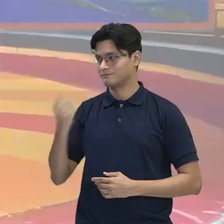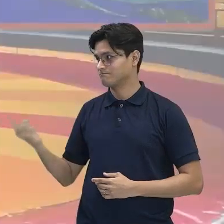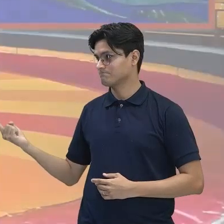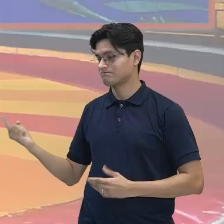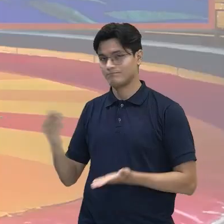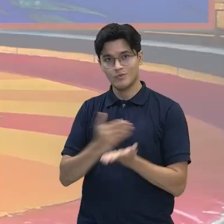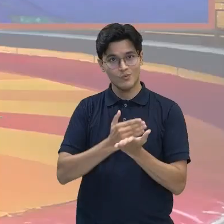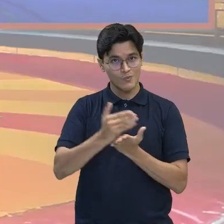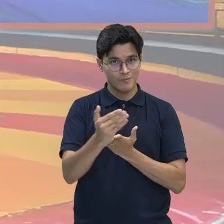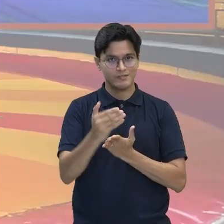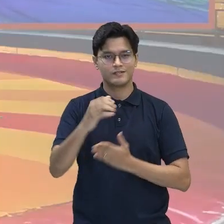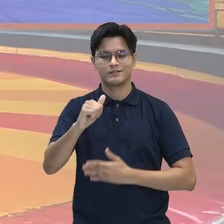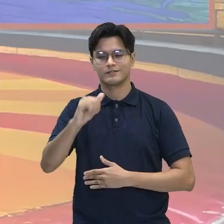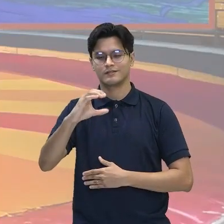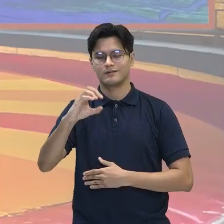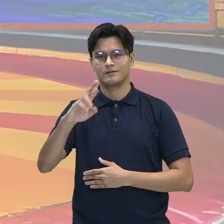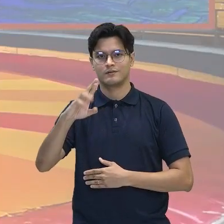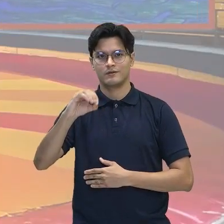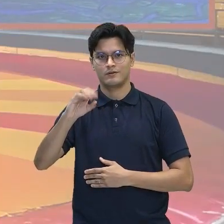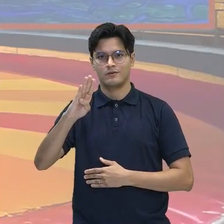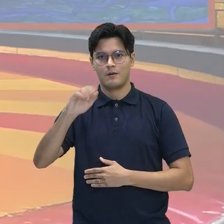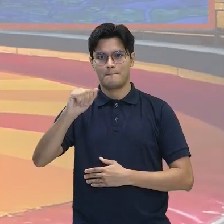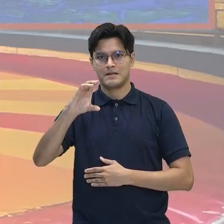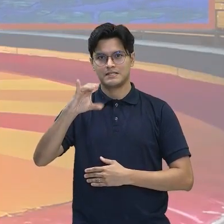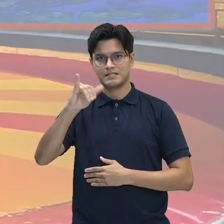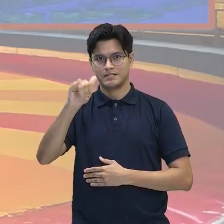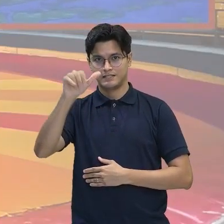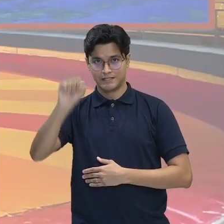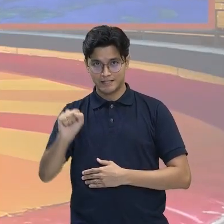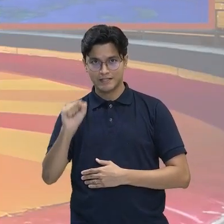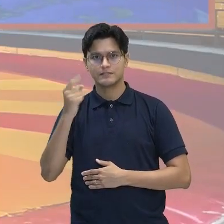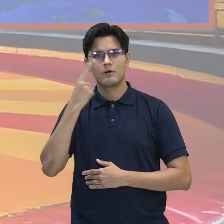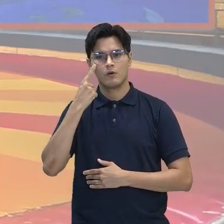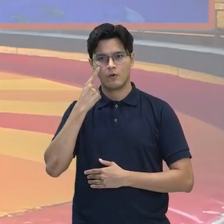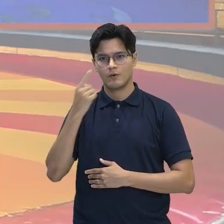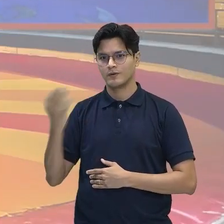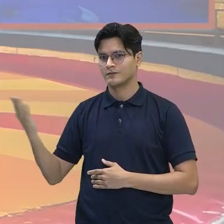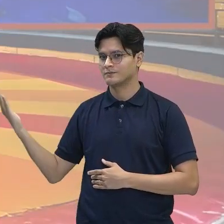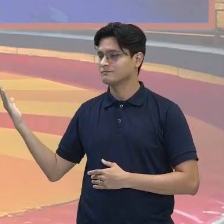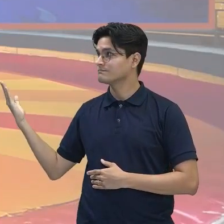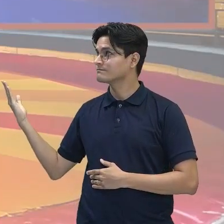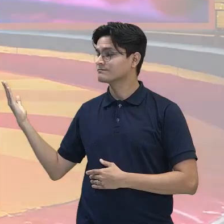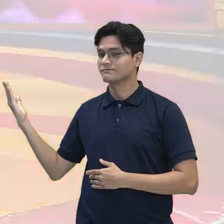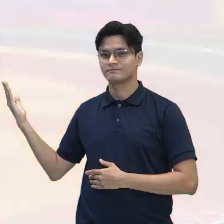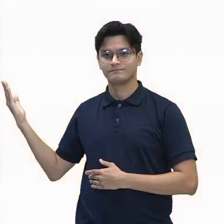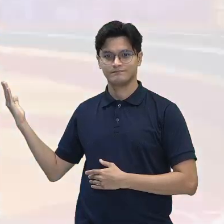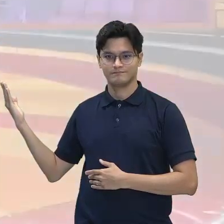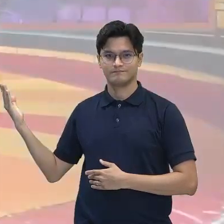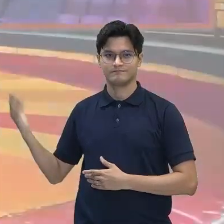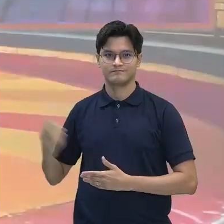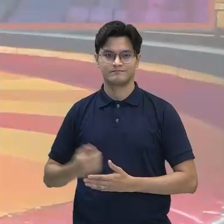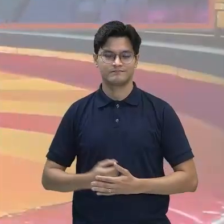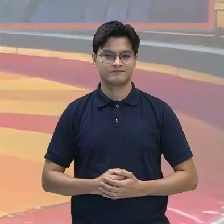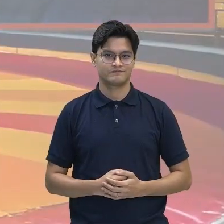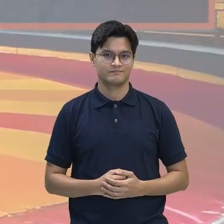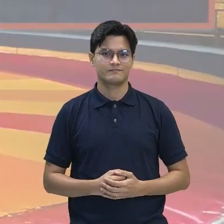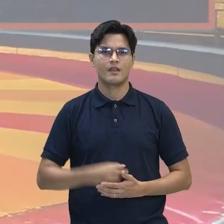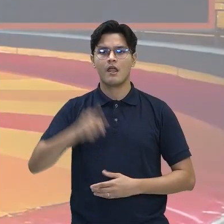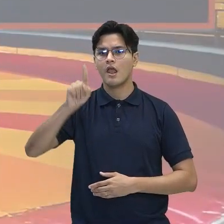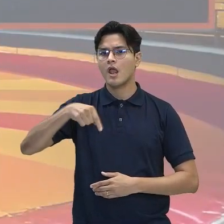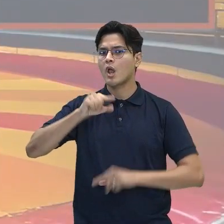Começando, então, pelas acrobacias. Observem aqui. As acrobacias são uma